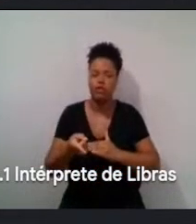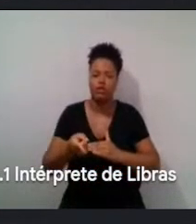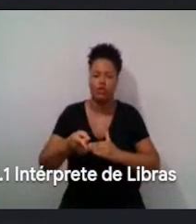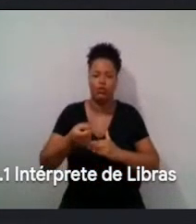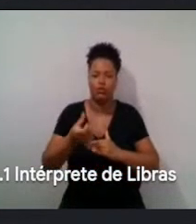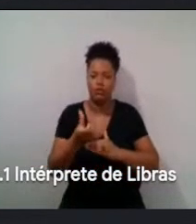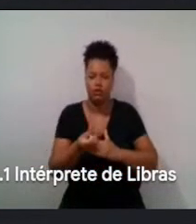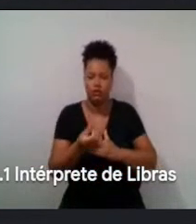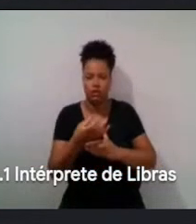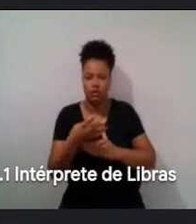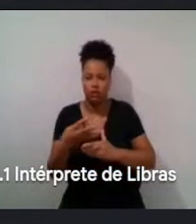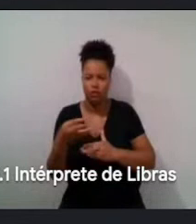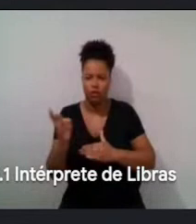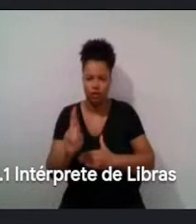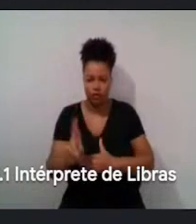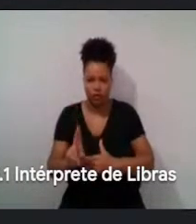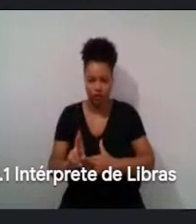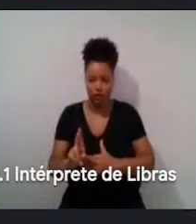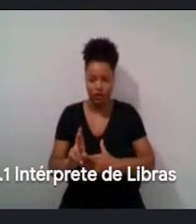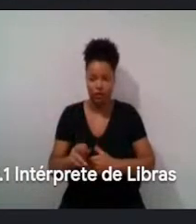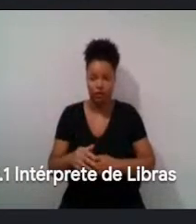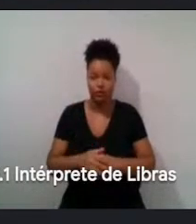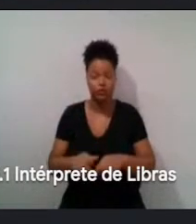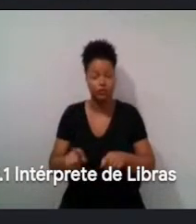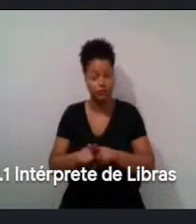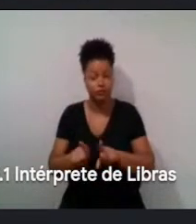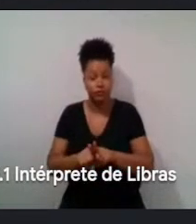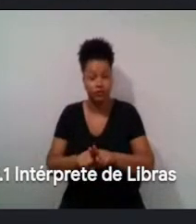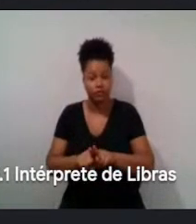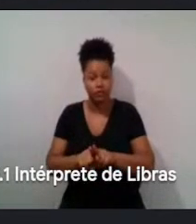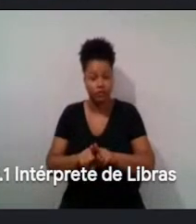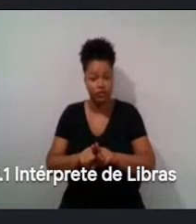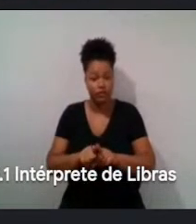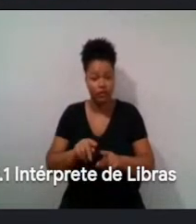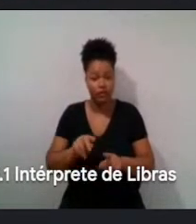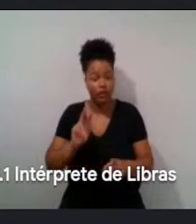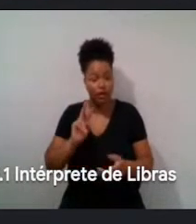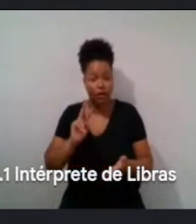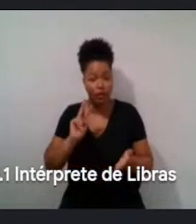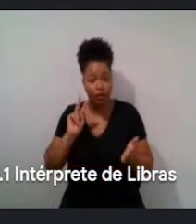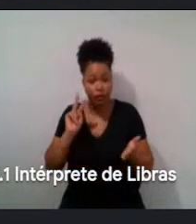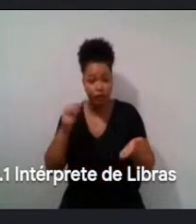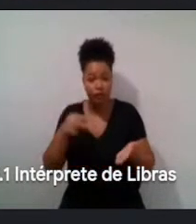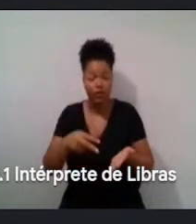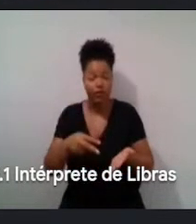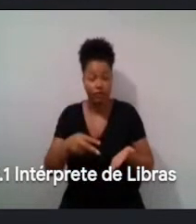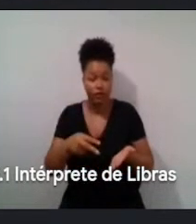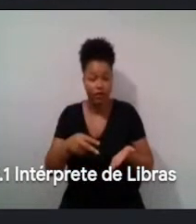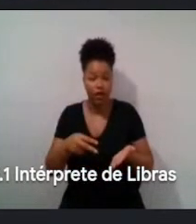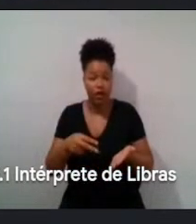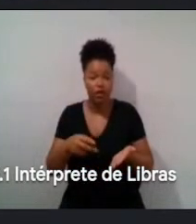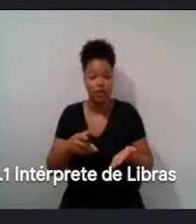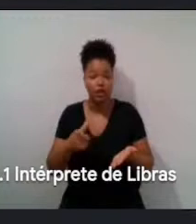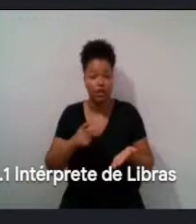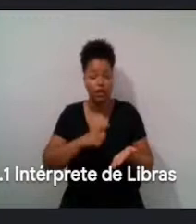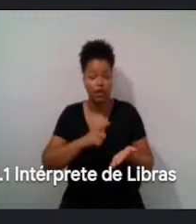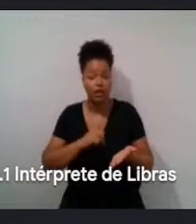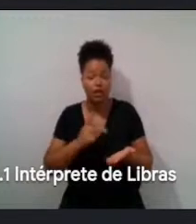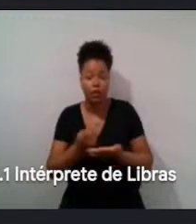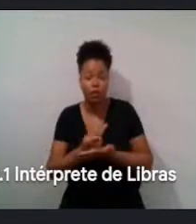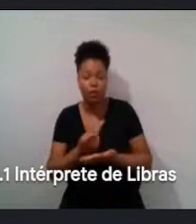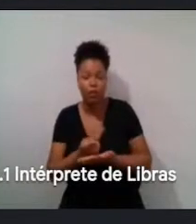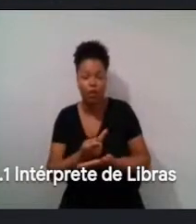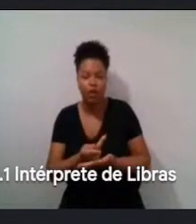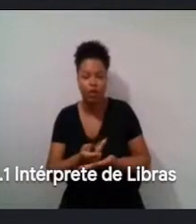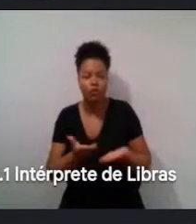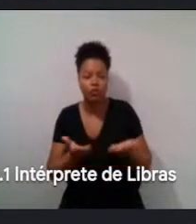1.064. E não foram verificadas falhas que comprometessem a lisura do balanço contábil ou